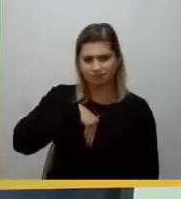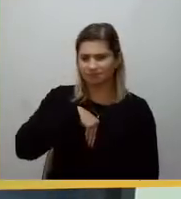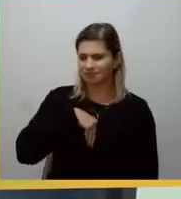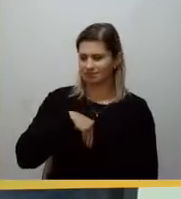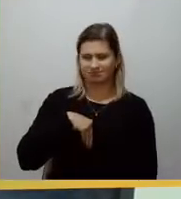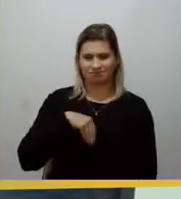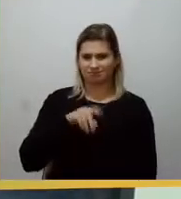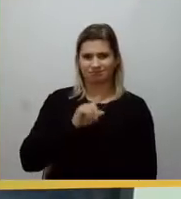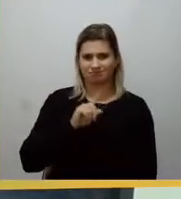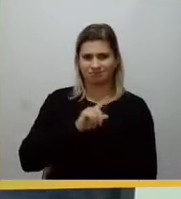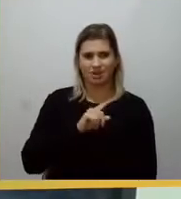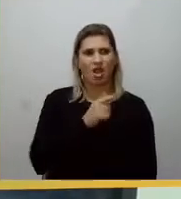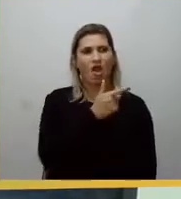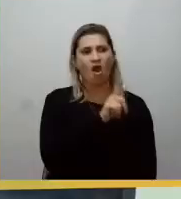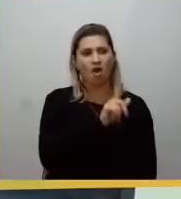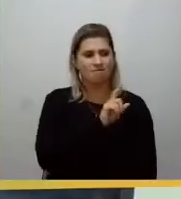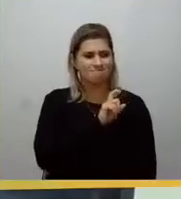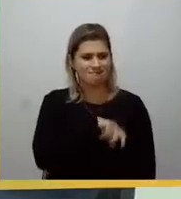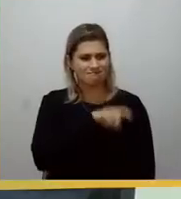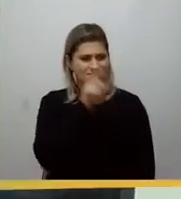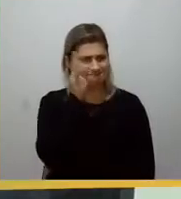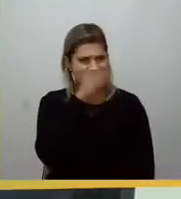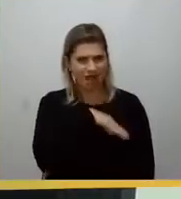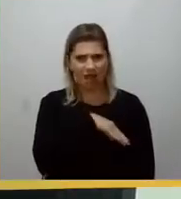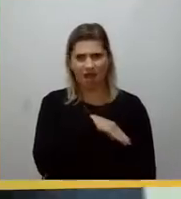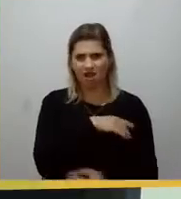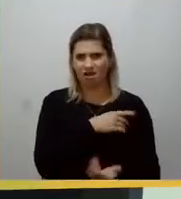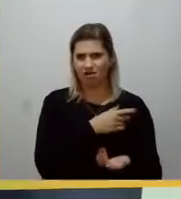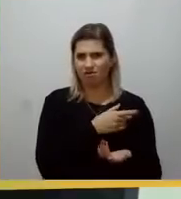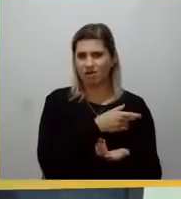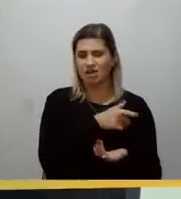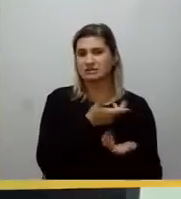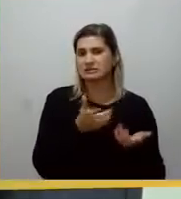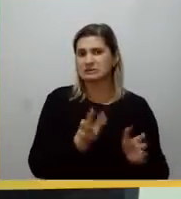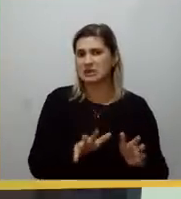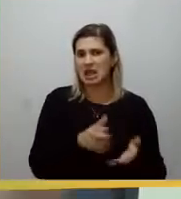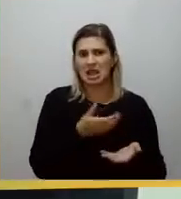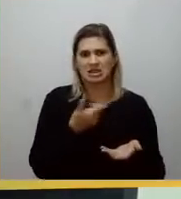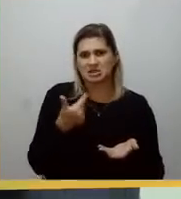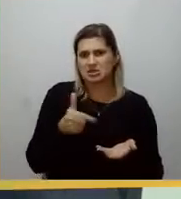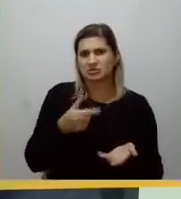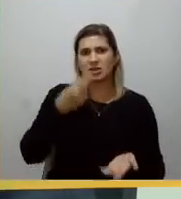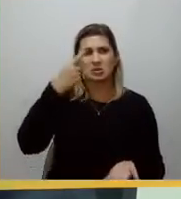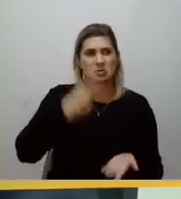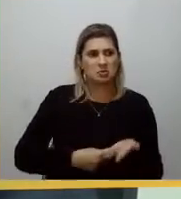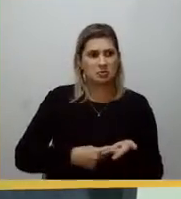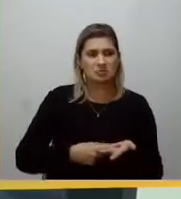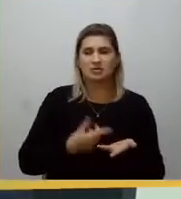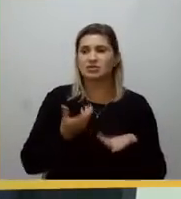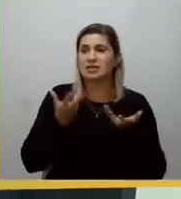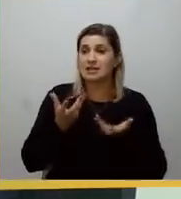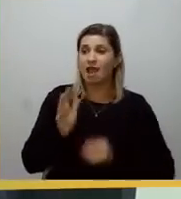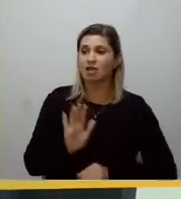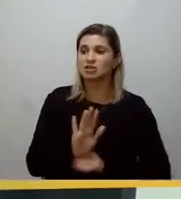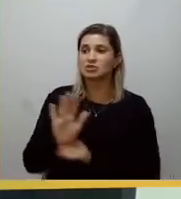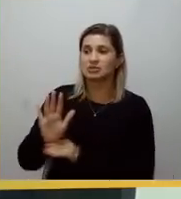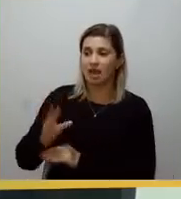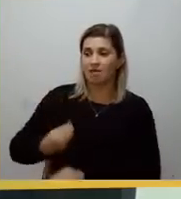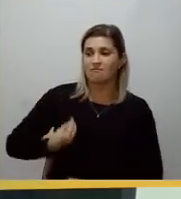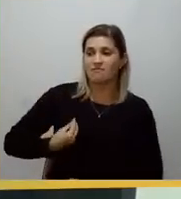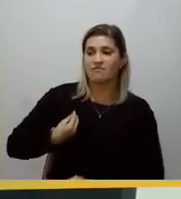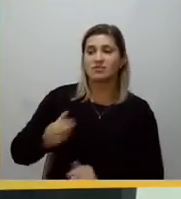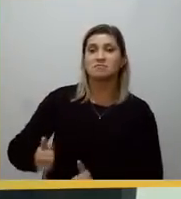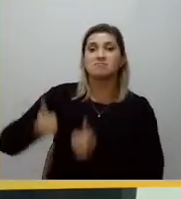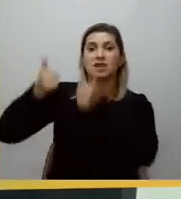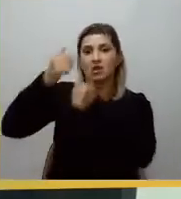maus, os irresponsáveis, aqueles que não têm o que perder, aqueles que não têm compromisso com o resultado de melhorar a vida das pessoas, eles ficam